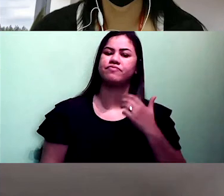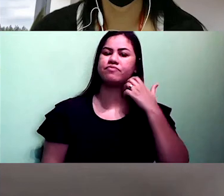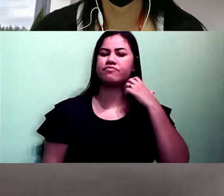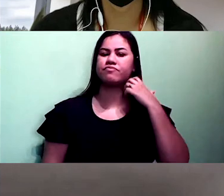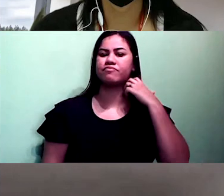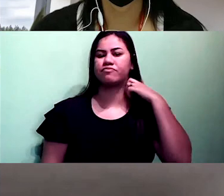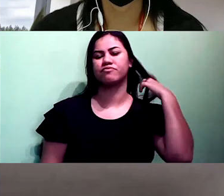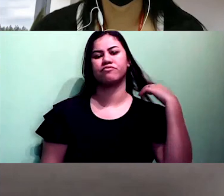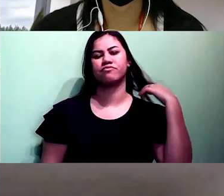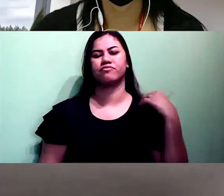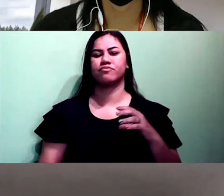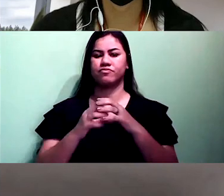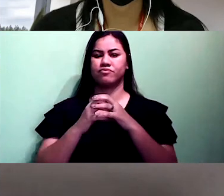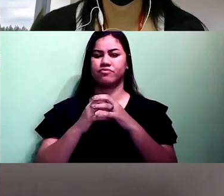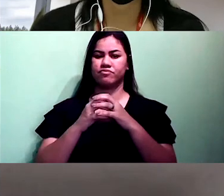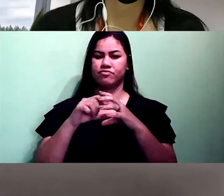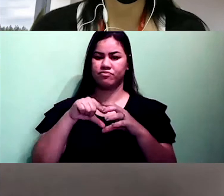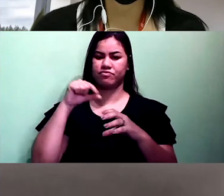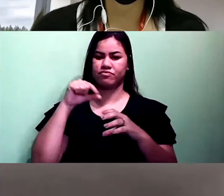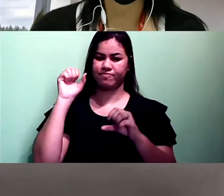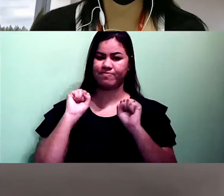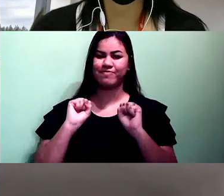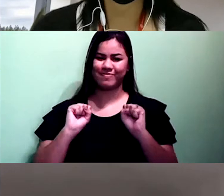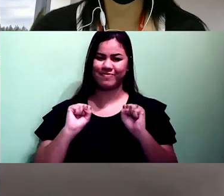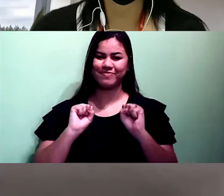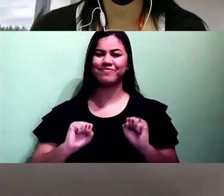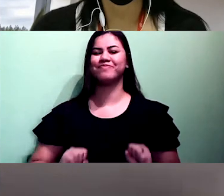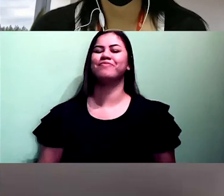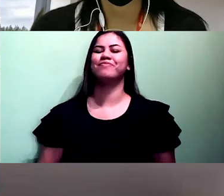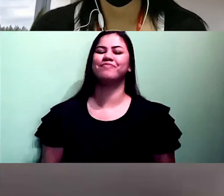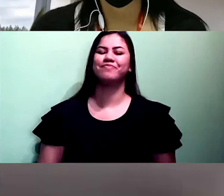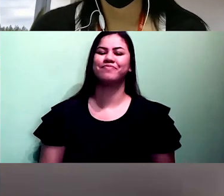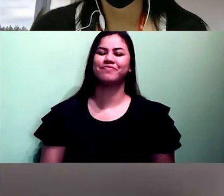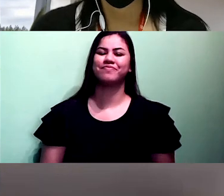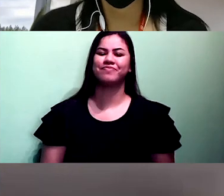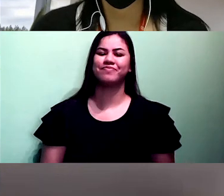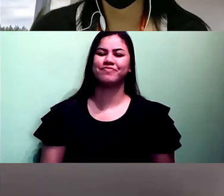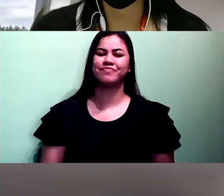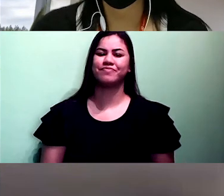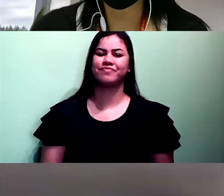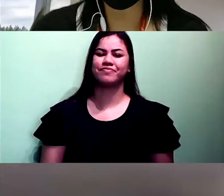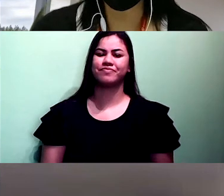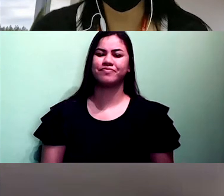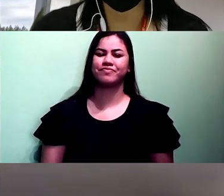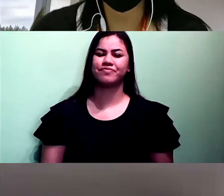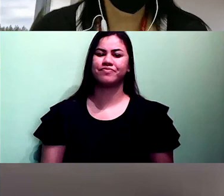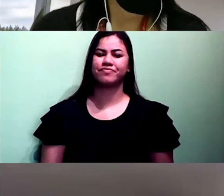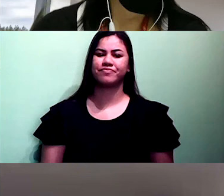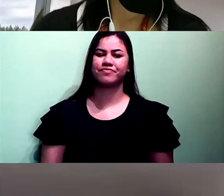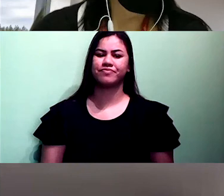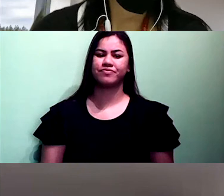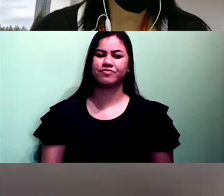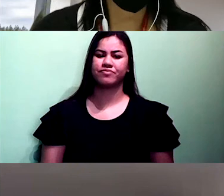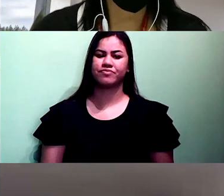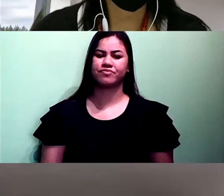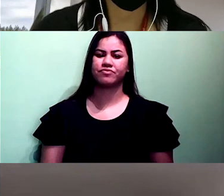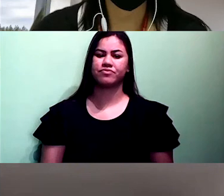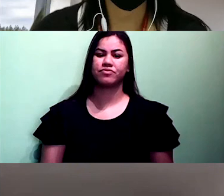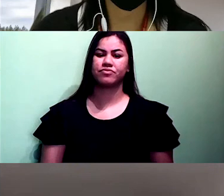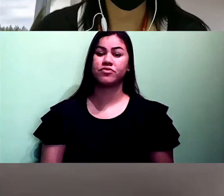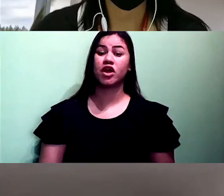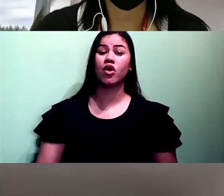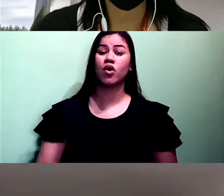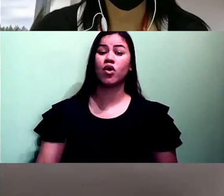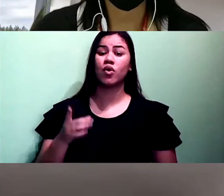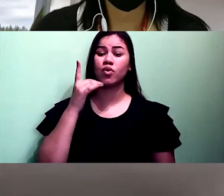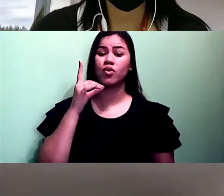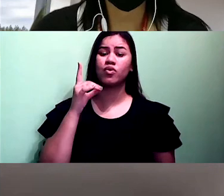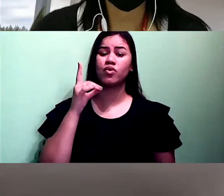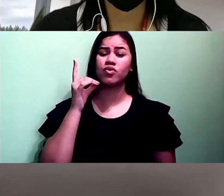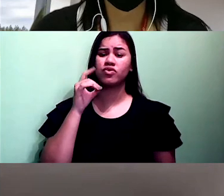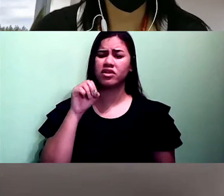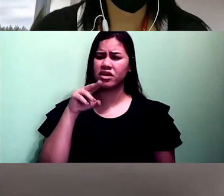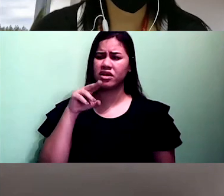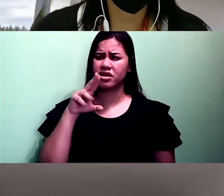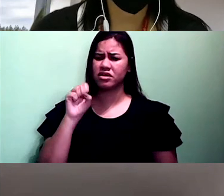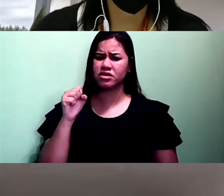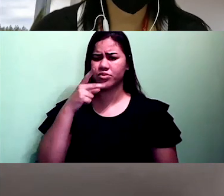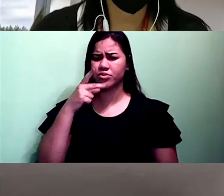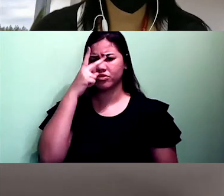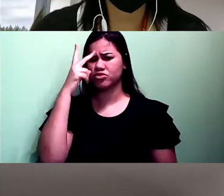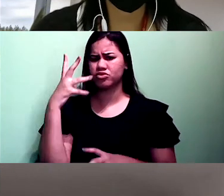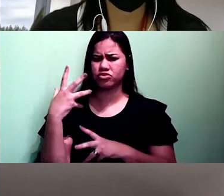Vamos no sorteio, Flávio? Vamos. Bacana. Ô, Dani, nós temos 95 inscritos?